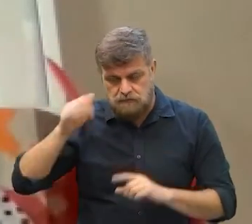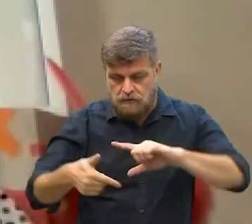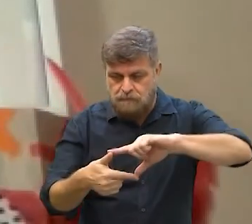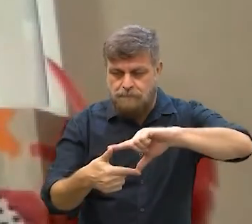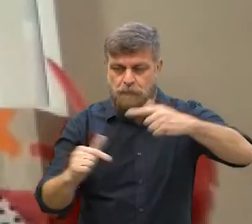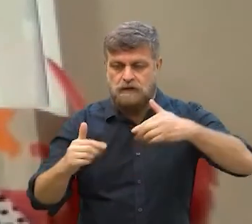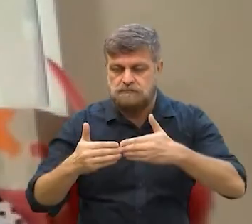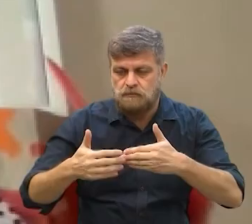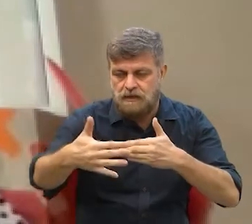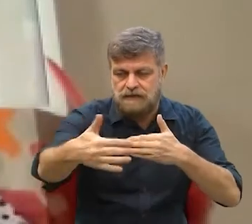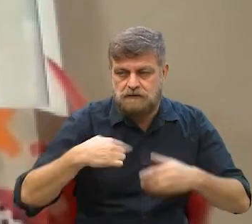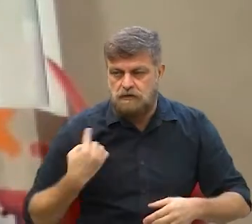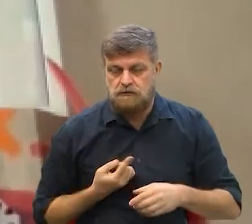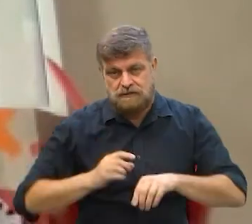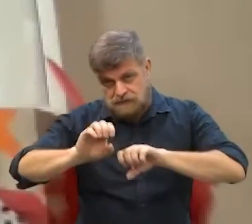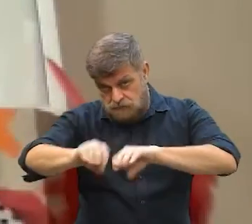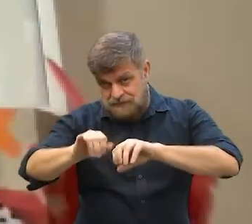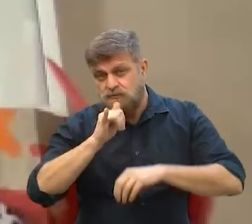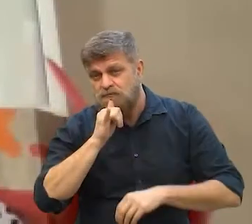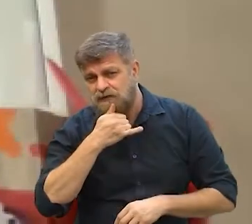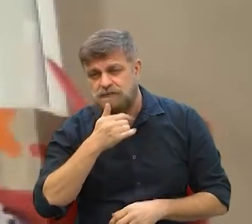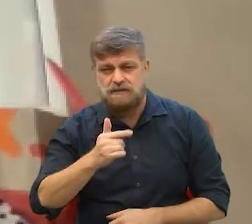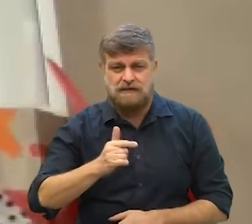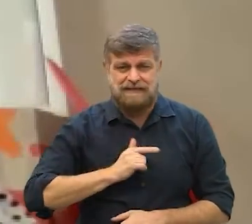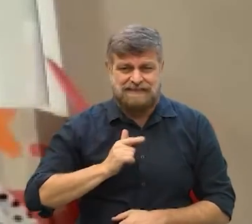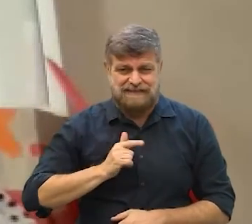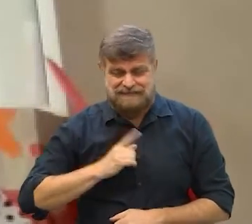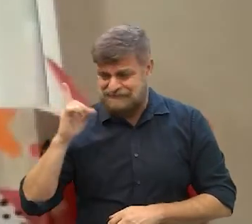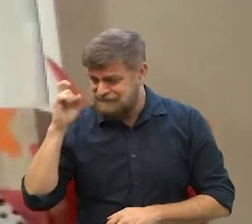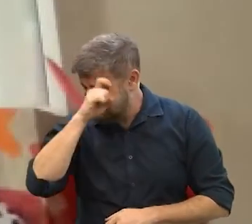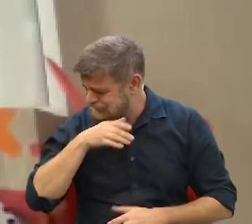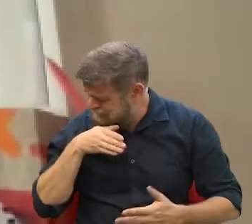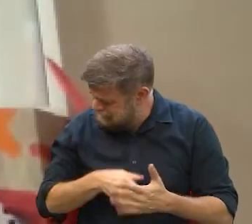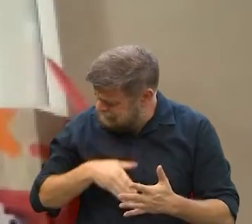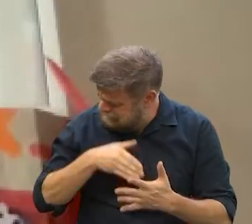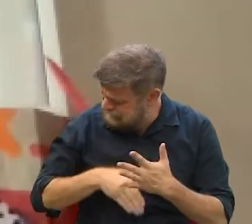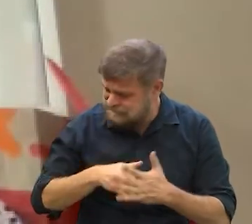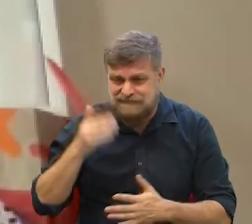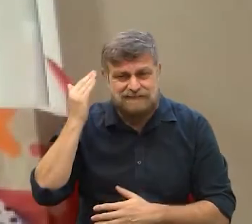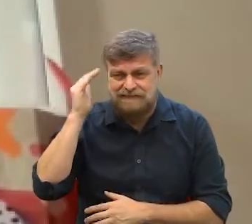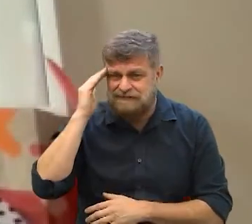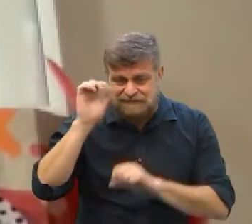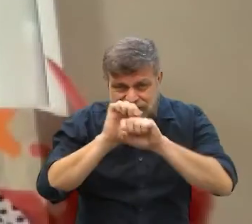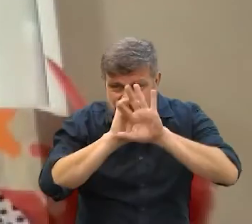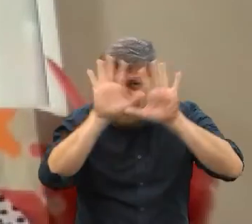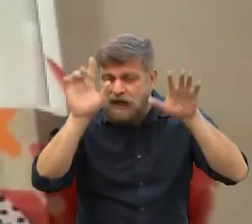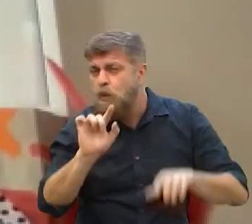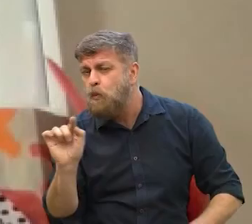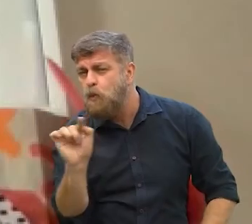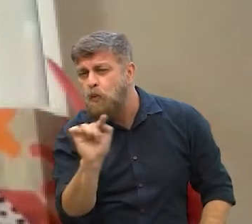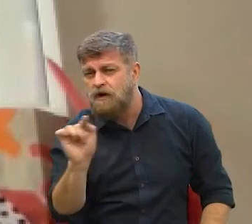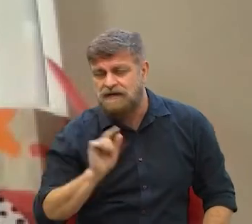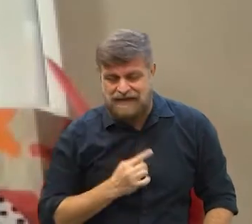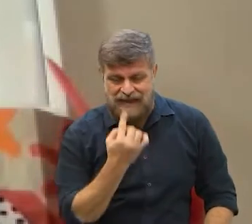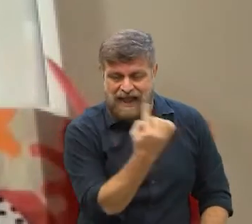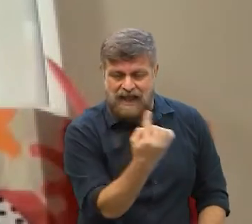pós-moderno. A nossa educação, infelizmente, tem muita dificuldade de entender que